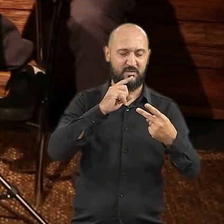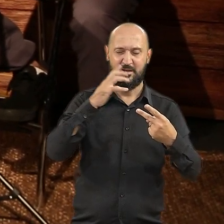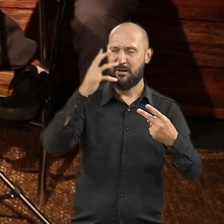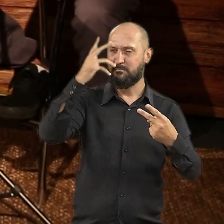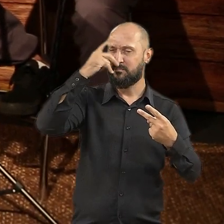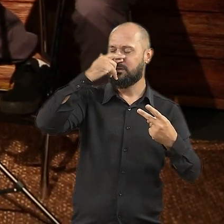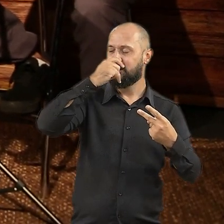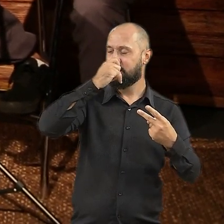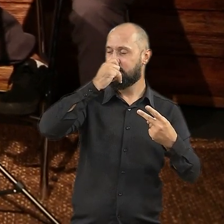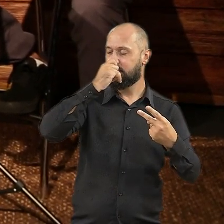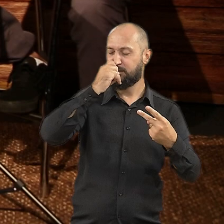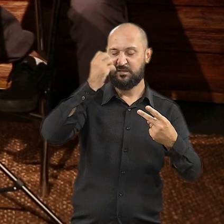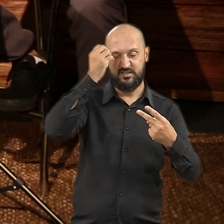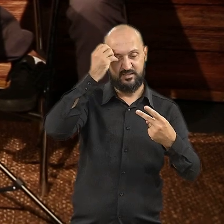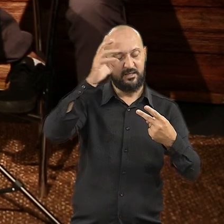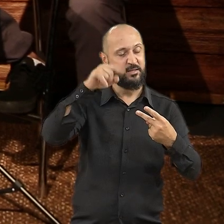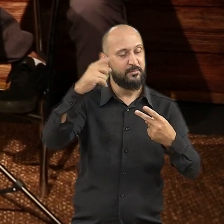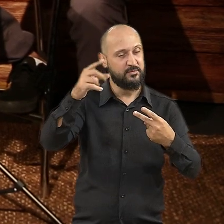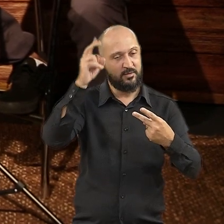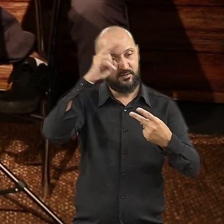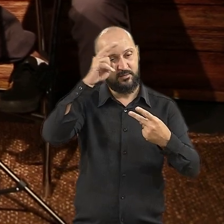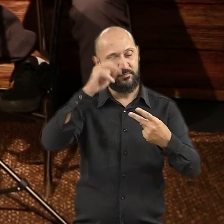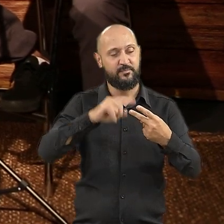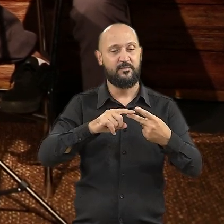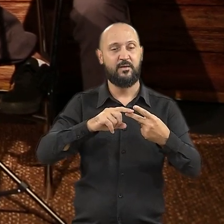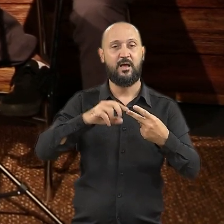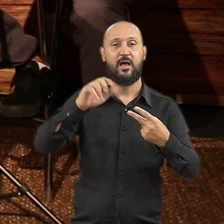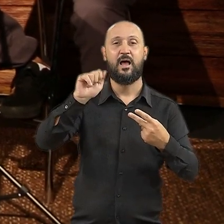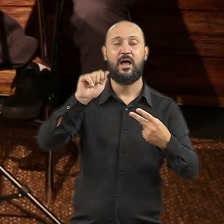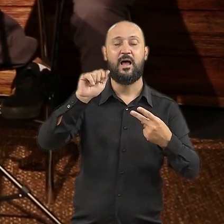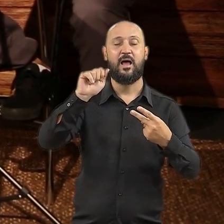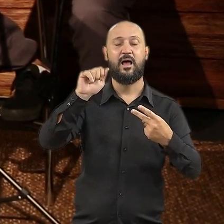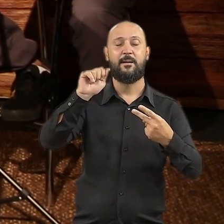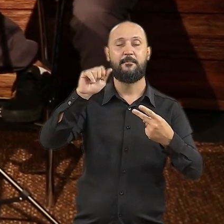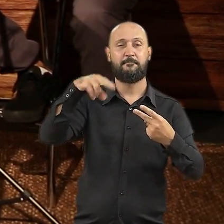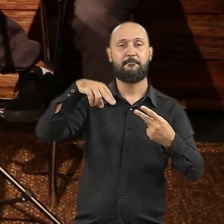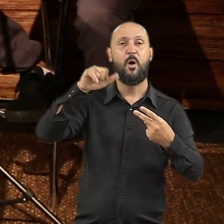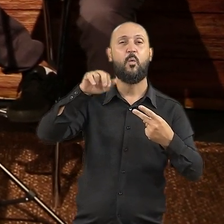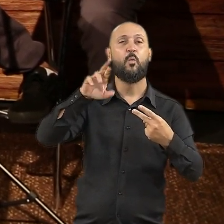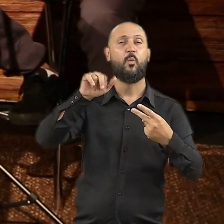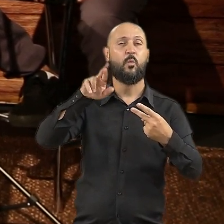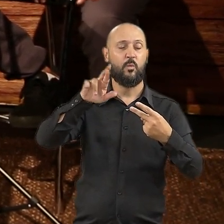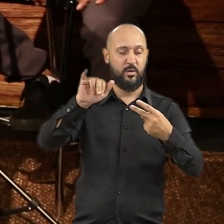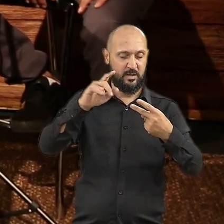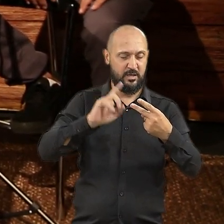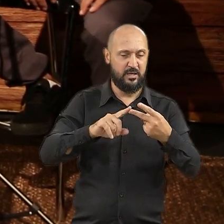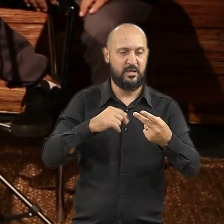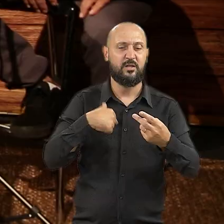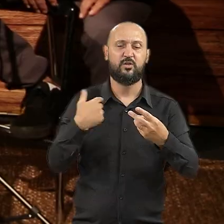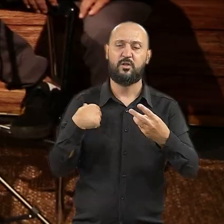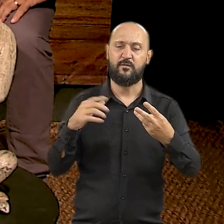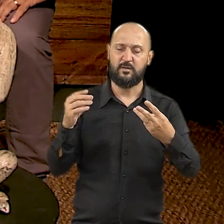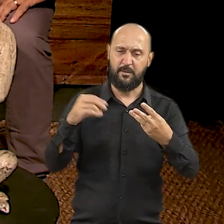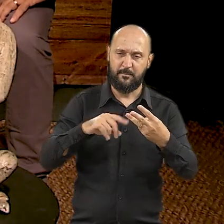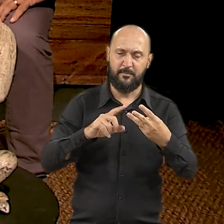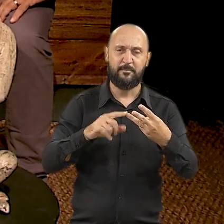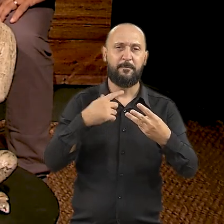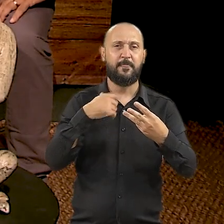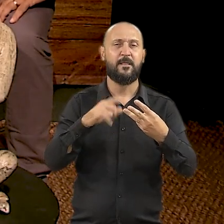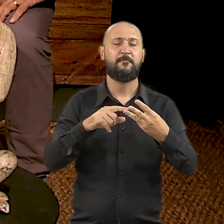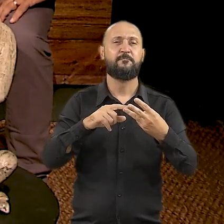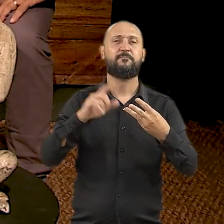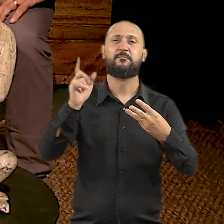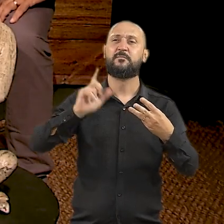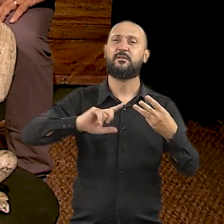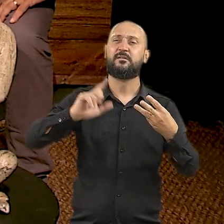era galanzão, esqueci o nome dele, vou lembrar daqui. Oi? A Maurício Ceni. O Maurício Ceni estava nessa pós-graduação